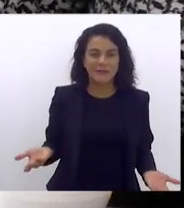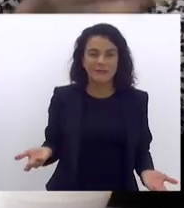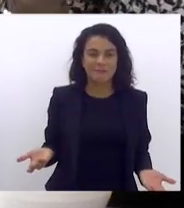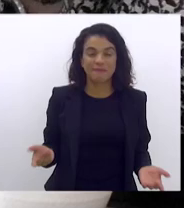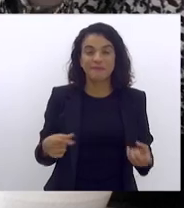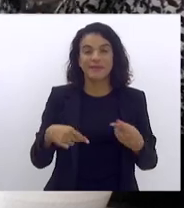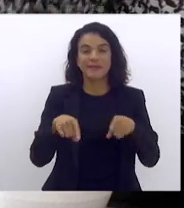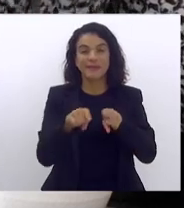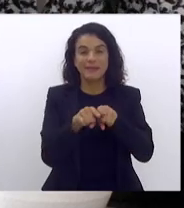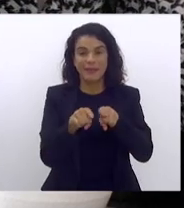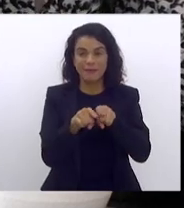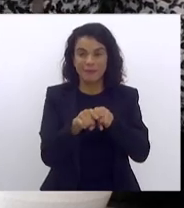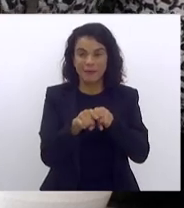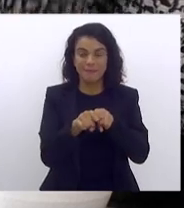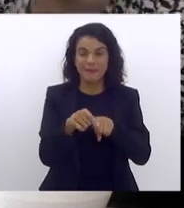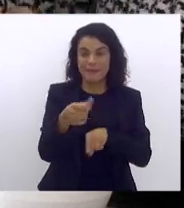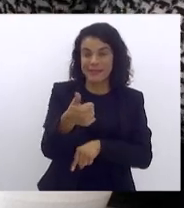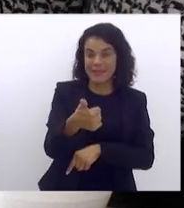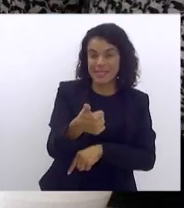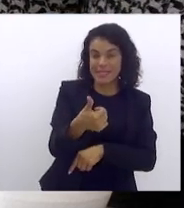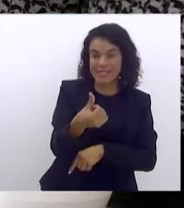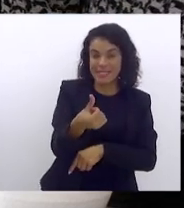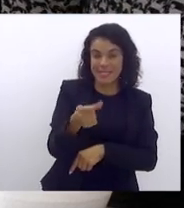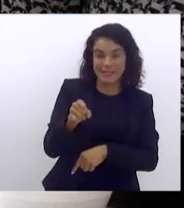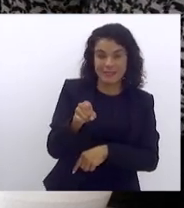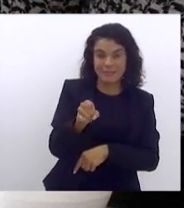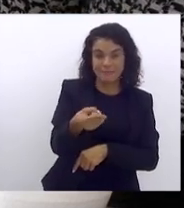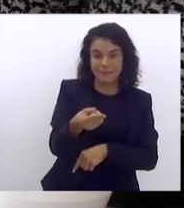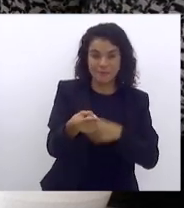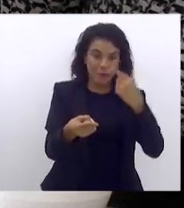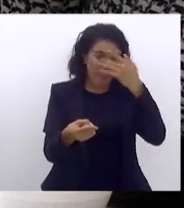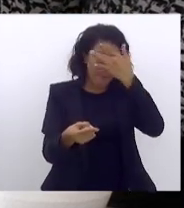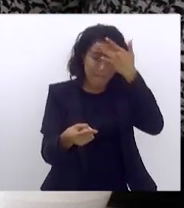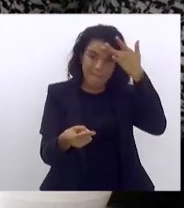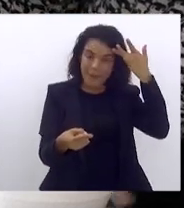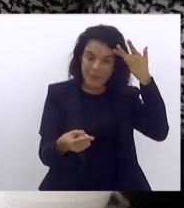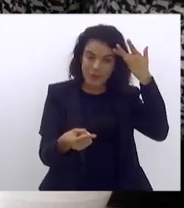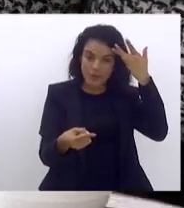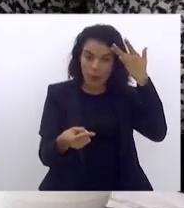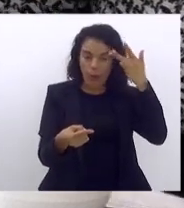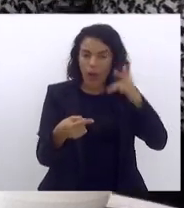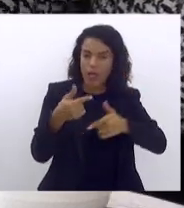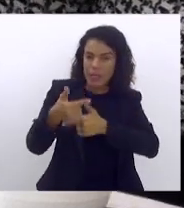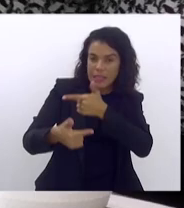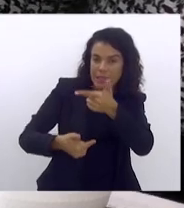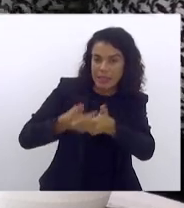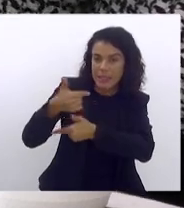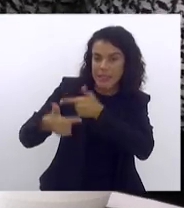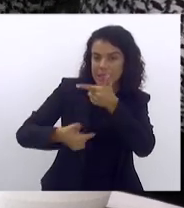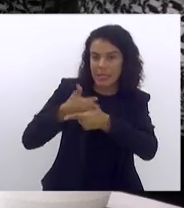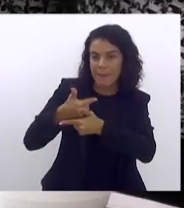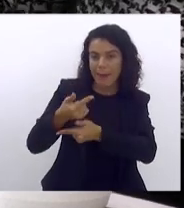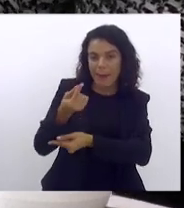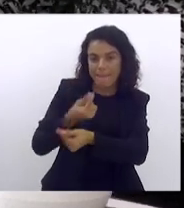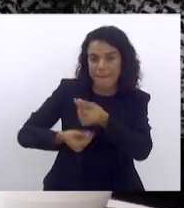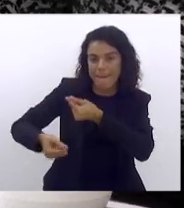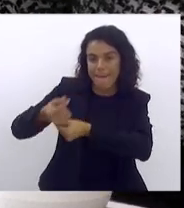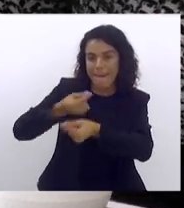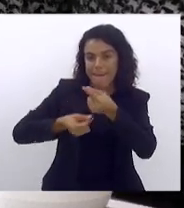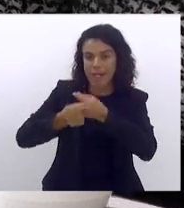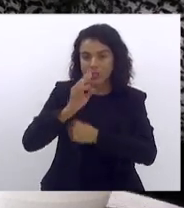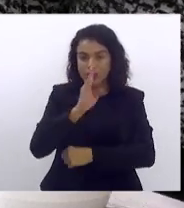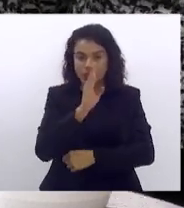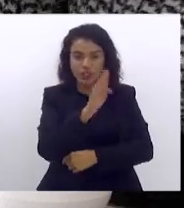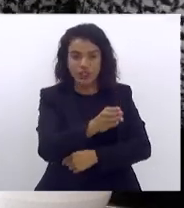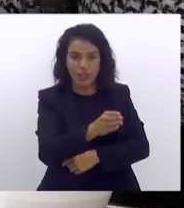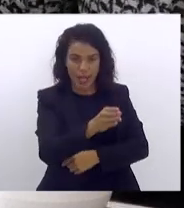Além disso, 16 mil pessoas que ali exercem atividade econômica, seja de forma